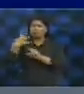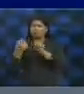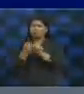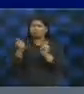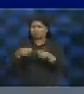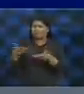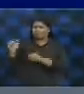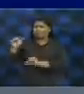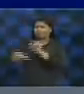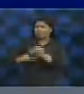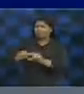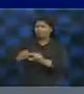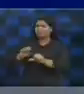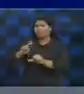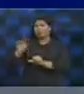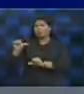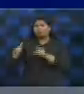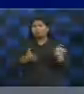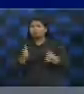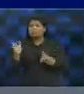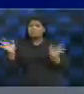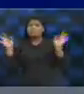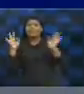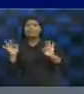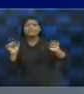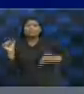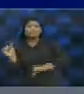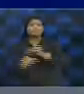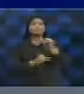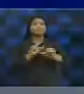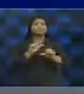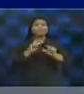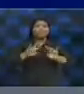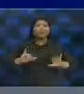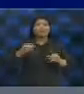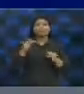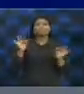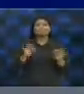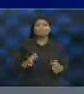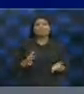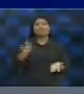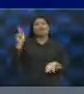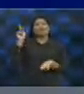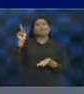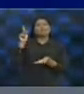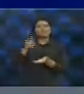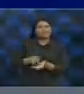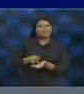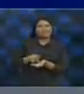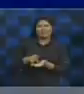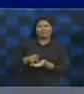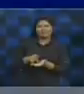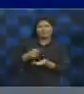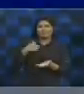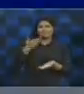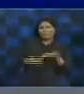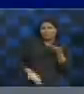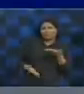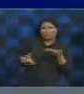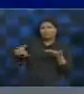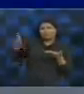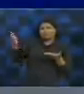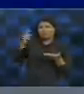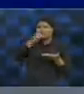caminho de mudança, um caminho de esperança, de transformação. A verdade não vai perder para a mentira. O